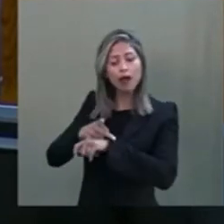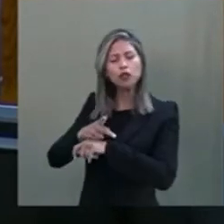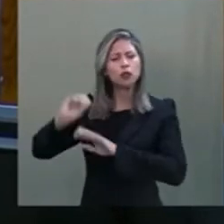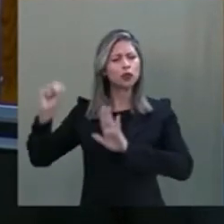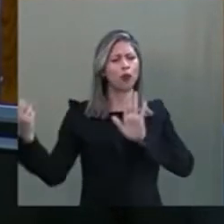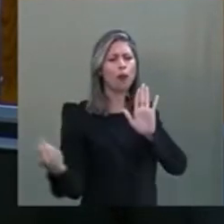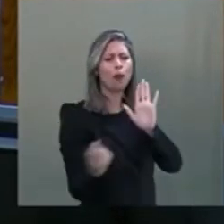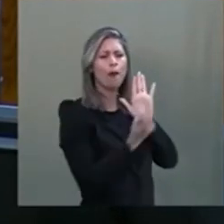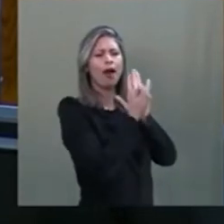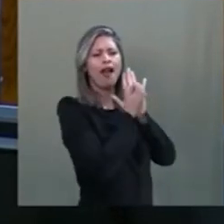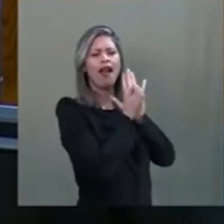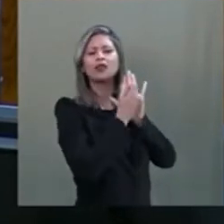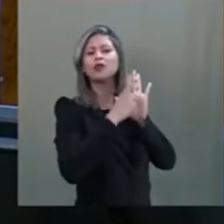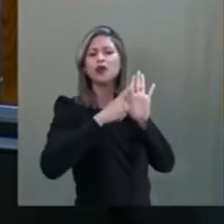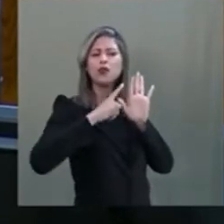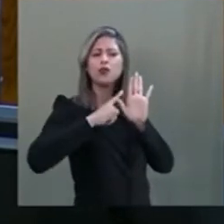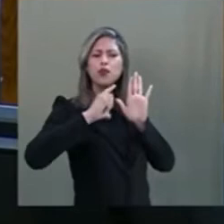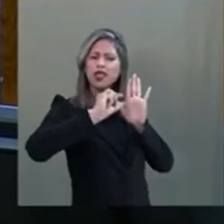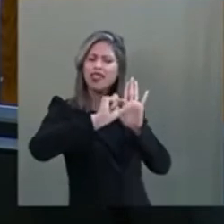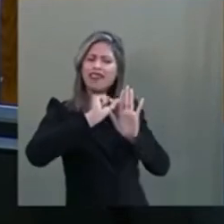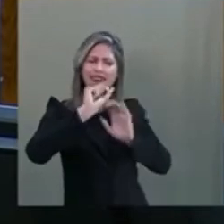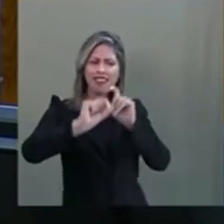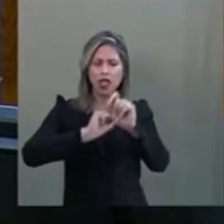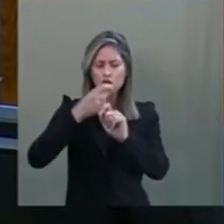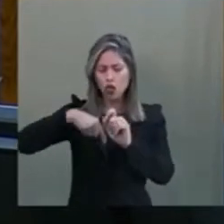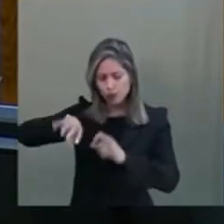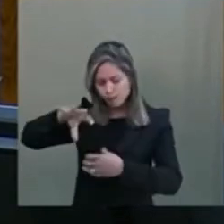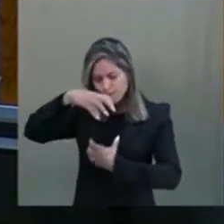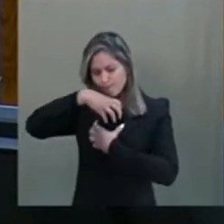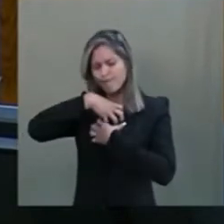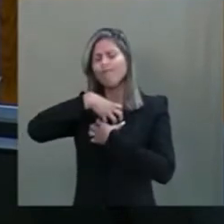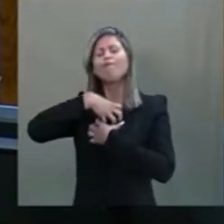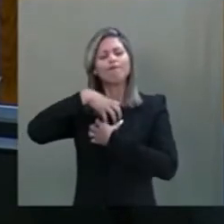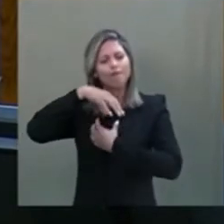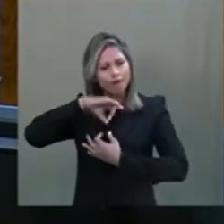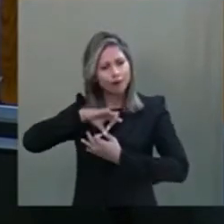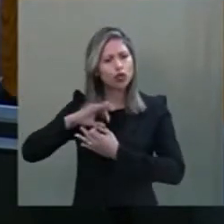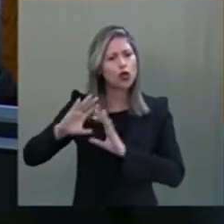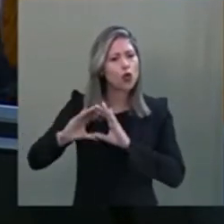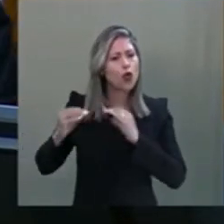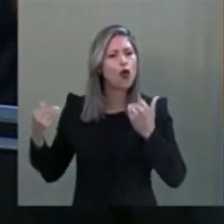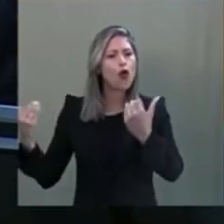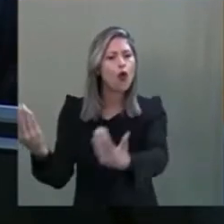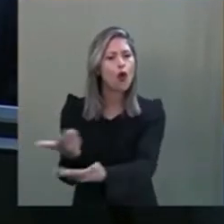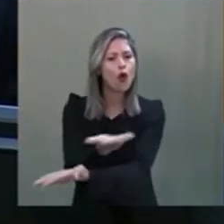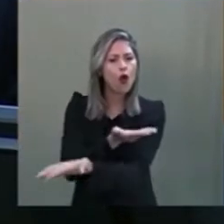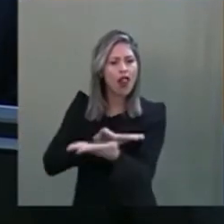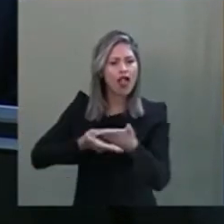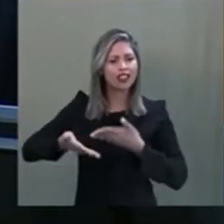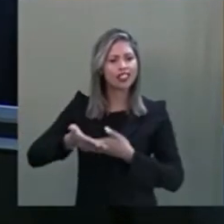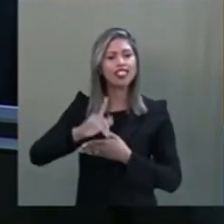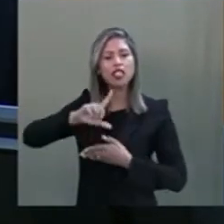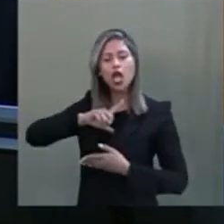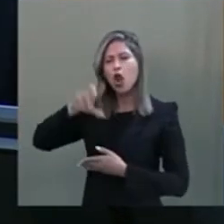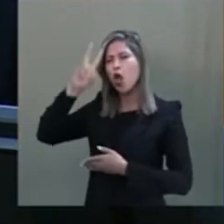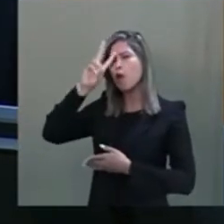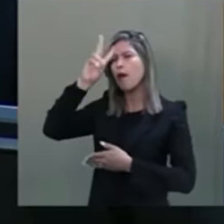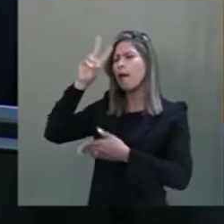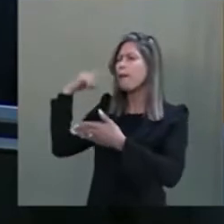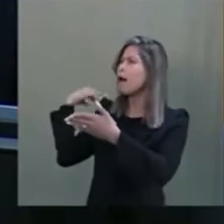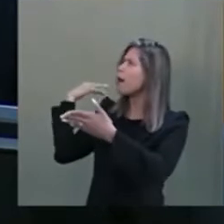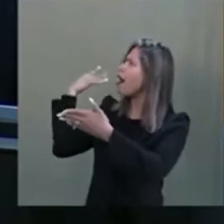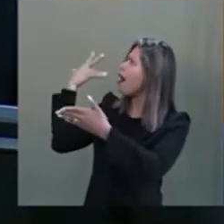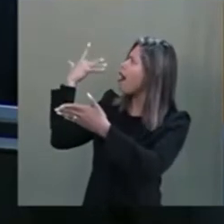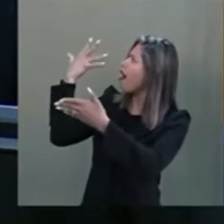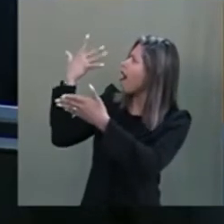de muito valioso em nosso espírito coletivo. De uma história de dominação e